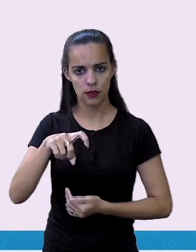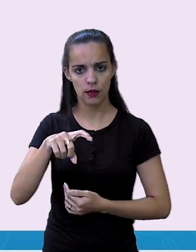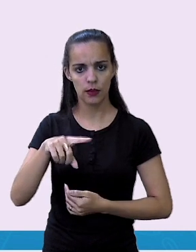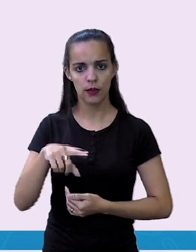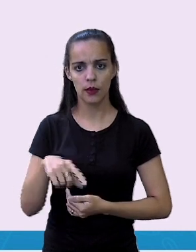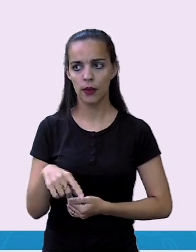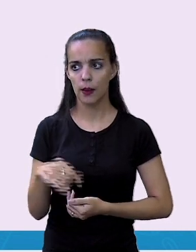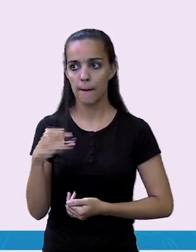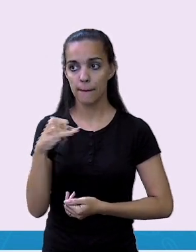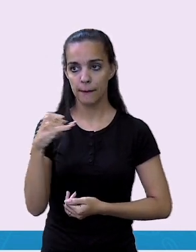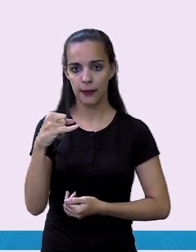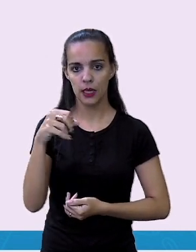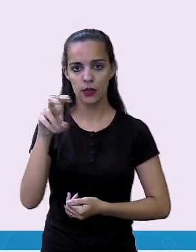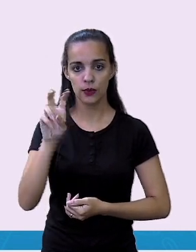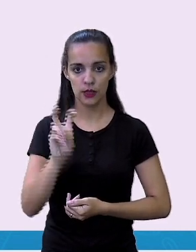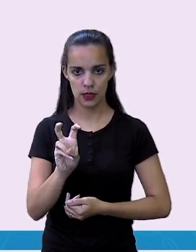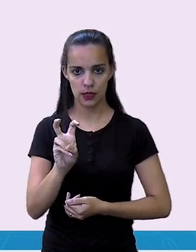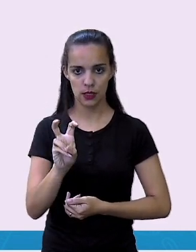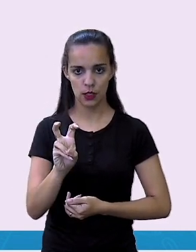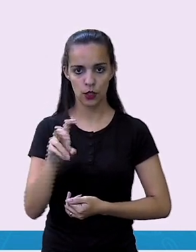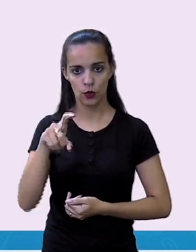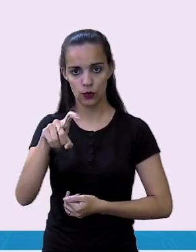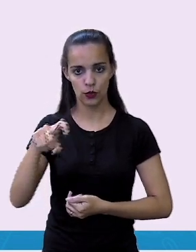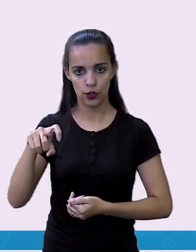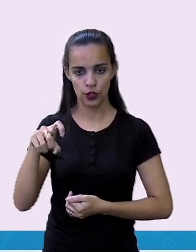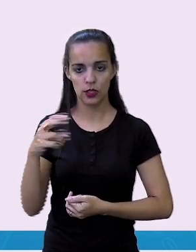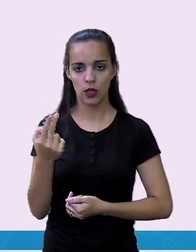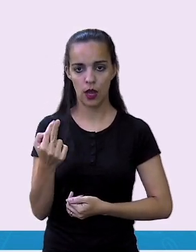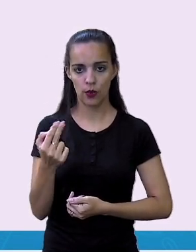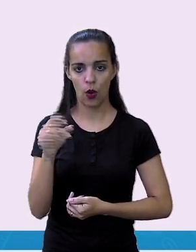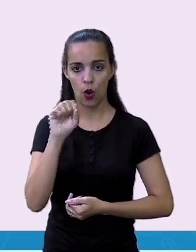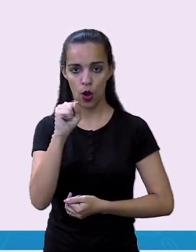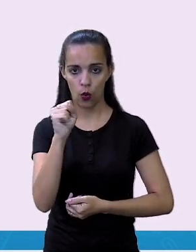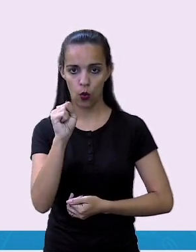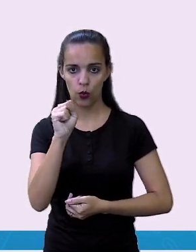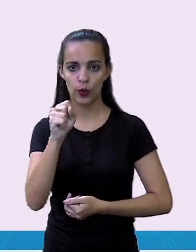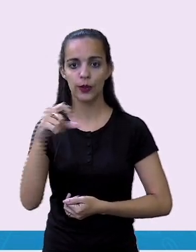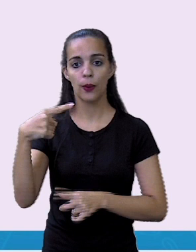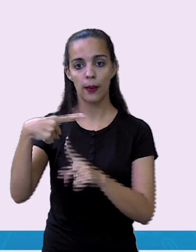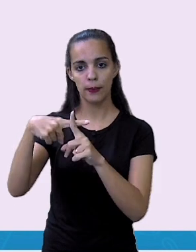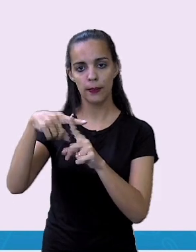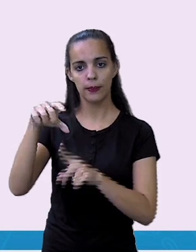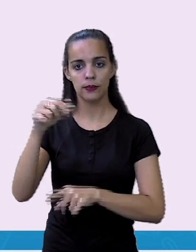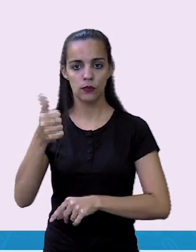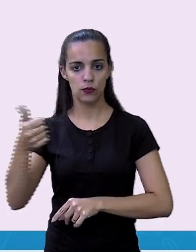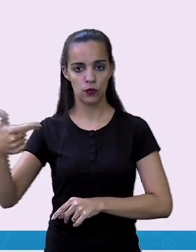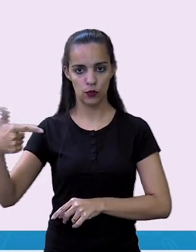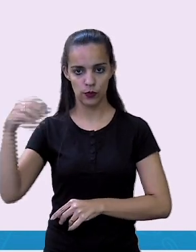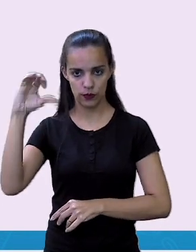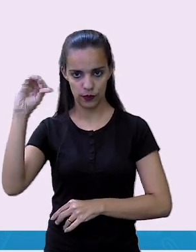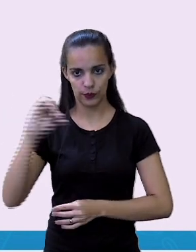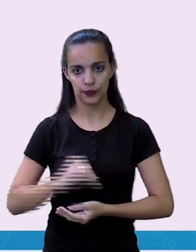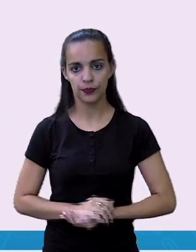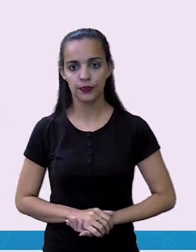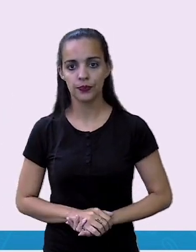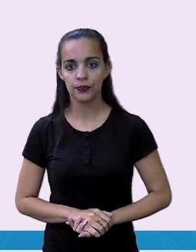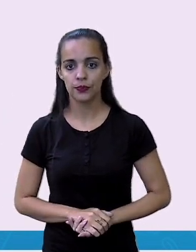7x, passando para cá, menos 5x igual a 8 mais 12.